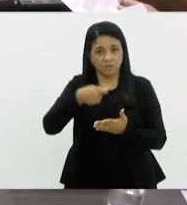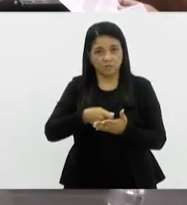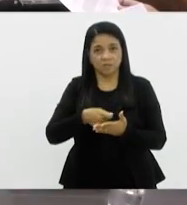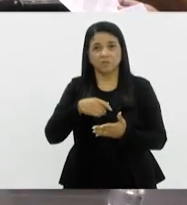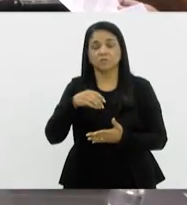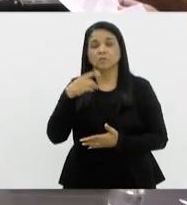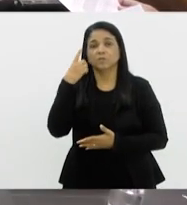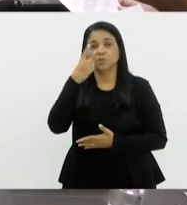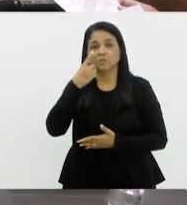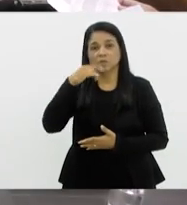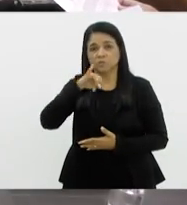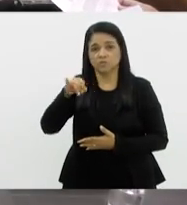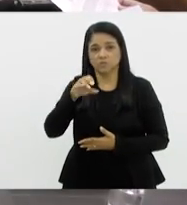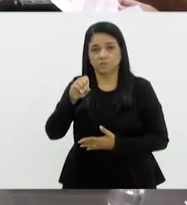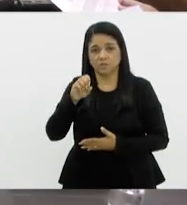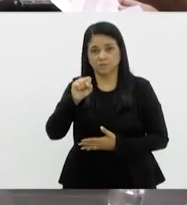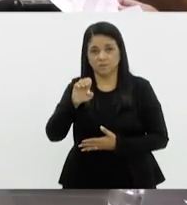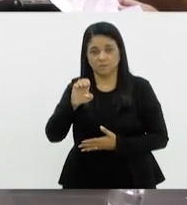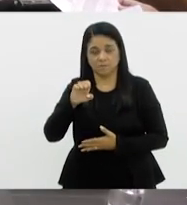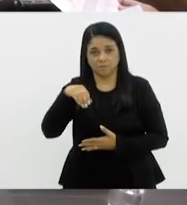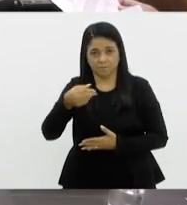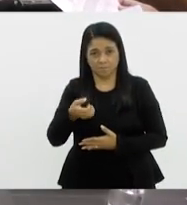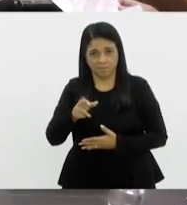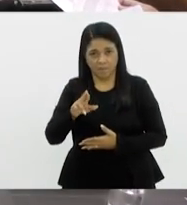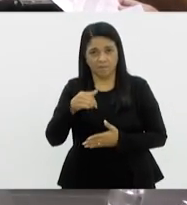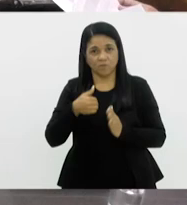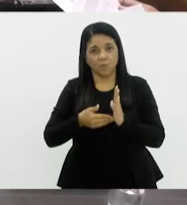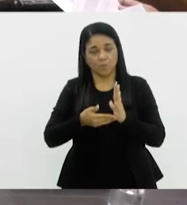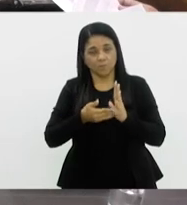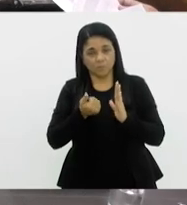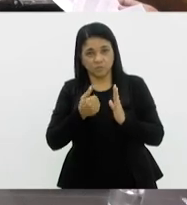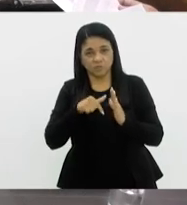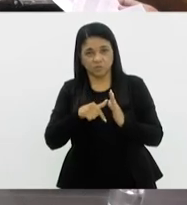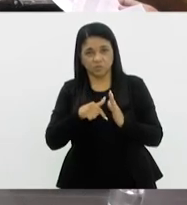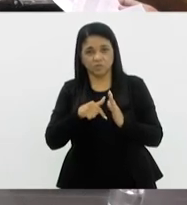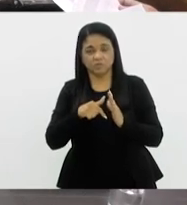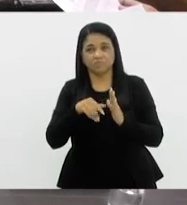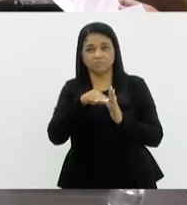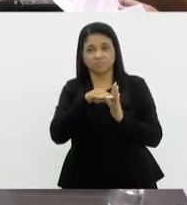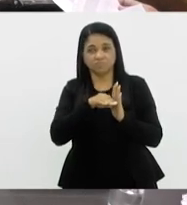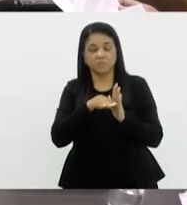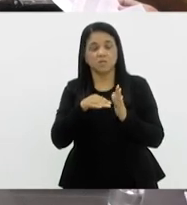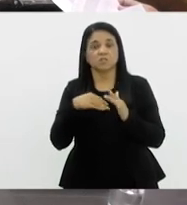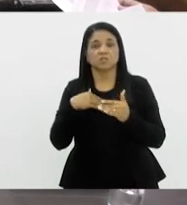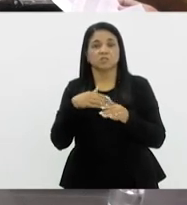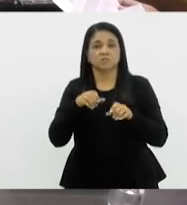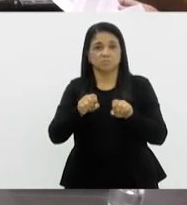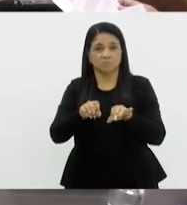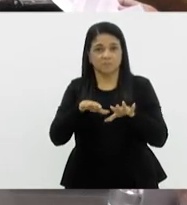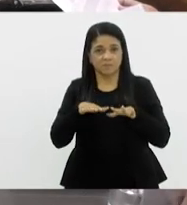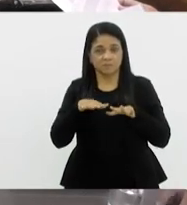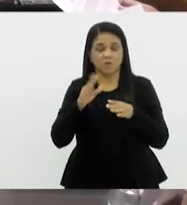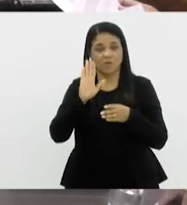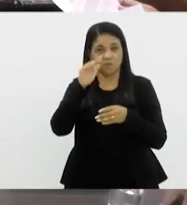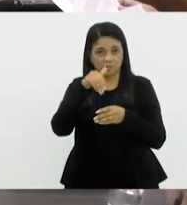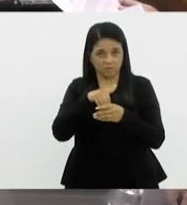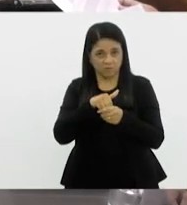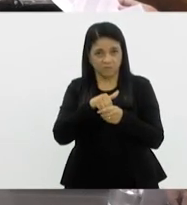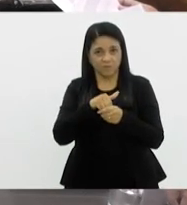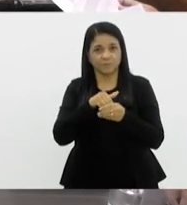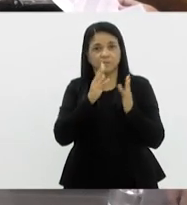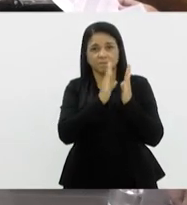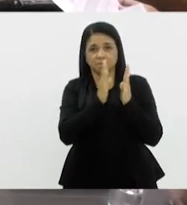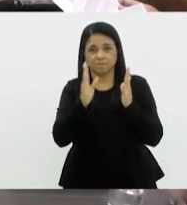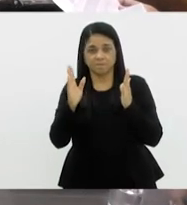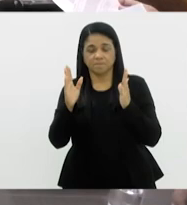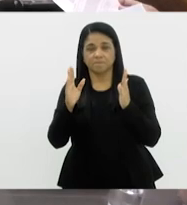Josemar. Então, eu vou excluir do bloco e pedir vênia ao plenário aqui para que a gente chame a votação. Então, chamo os trabalhos à ordem